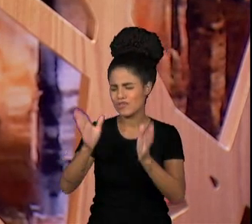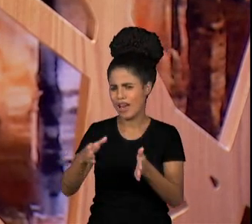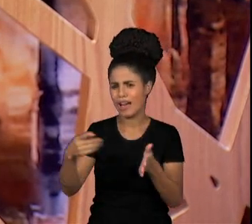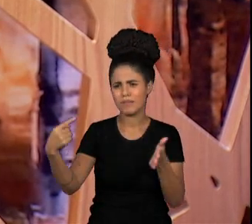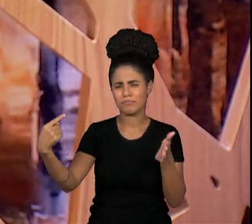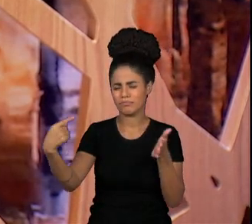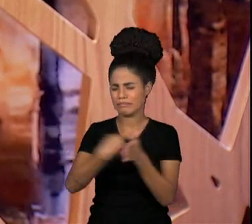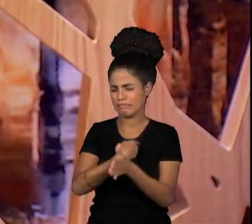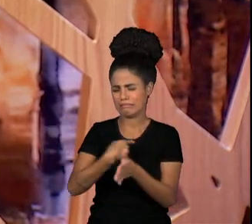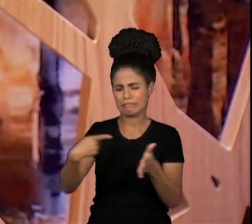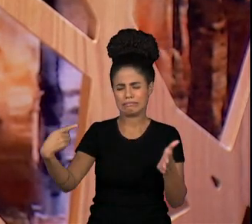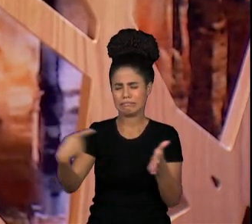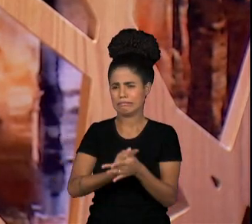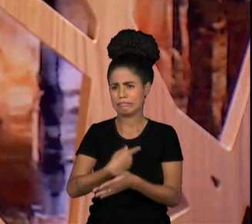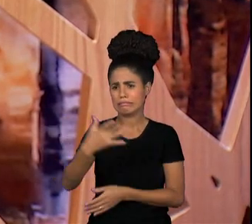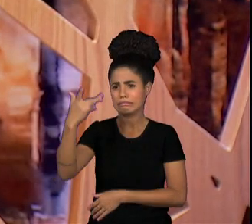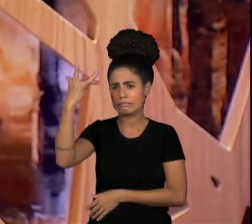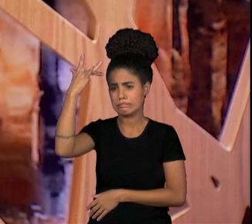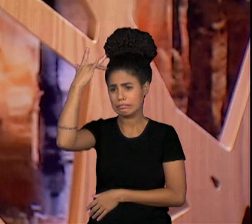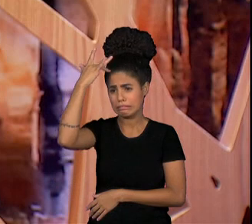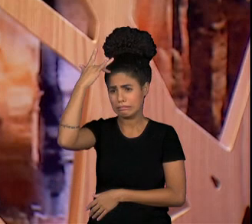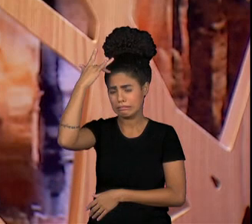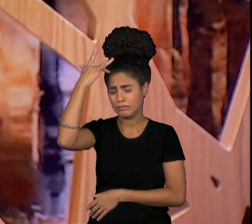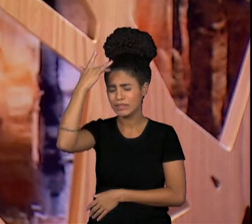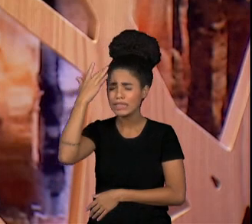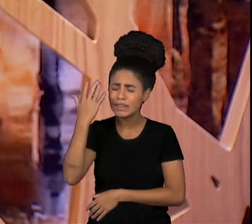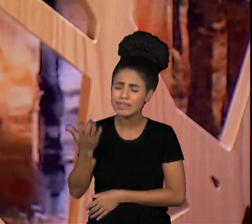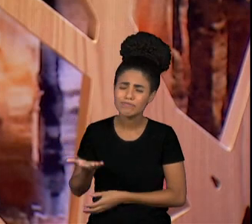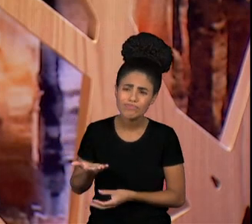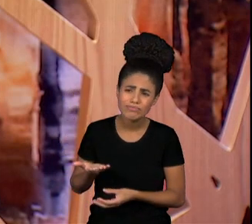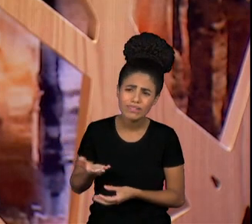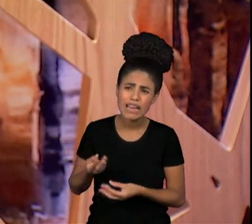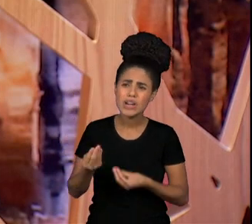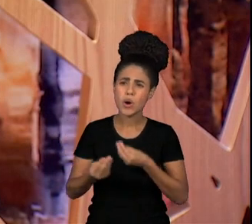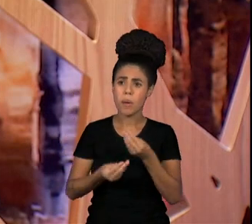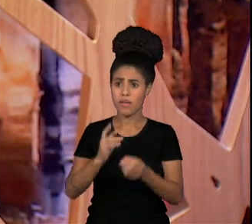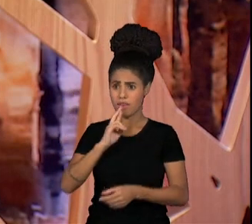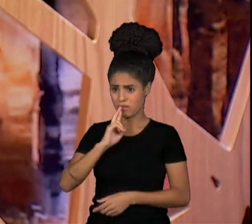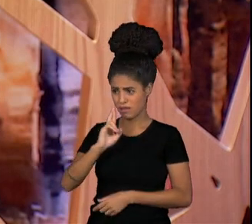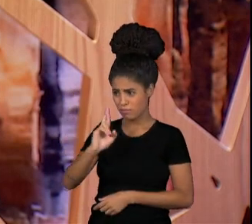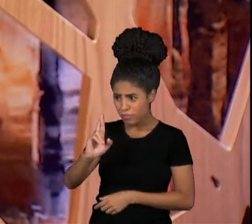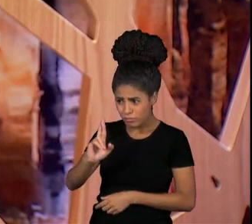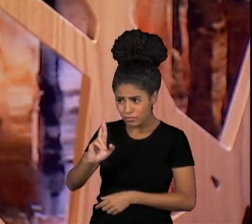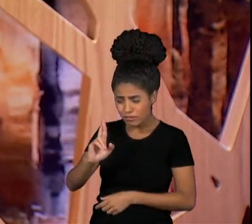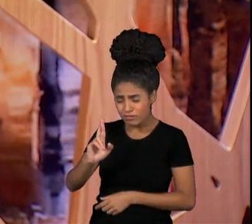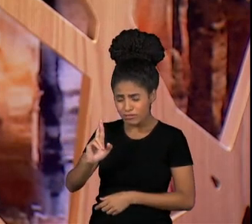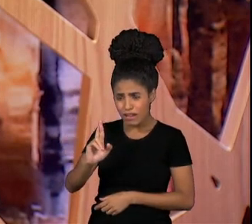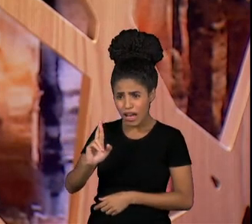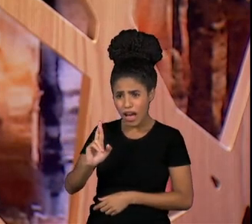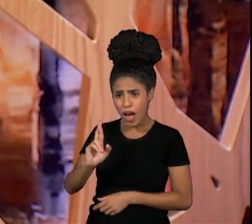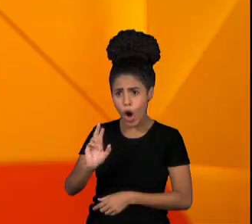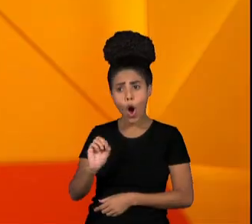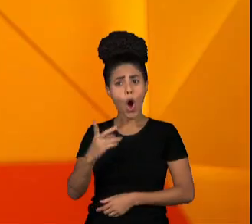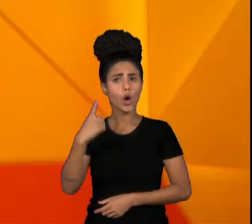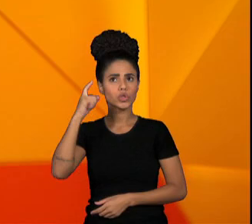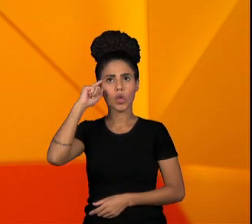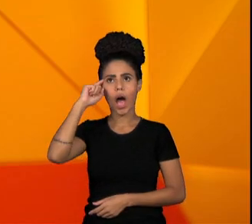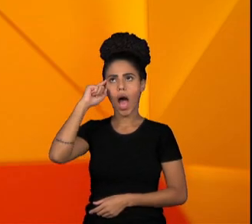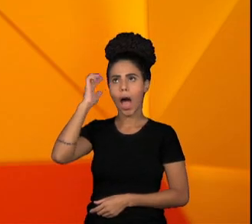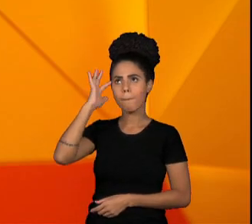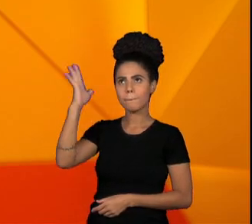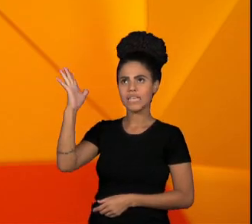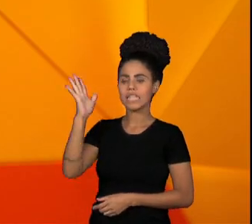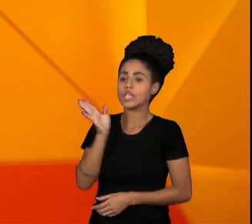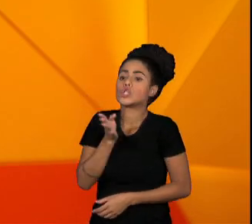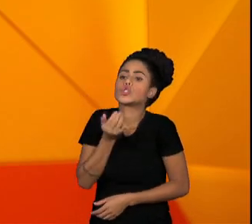perguntas realmente absurdas, algumas que você fica assim, isso é para eu responder ou foi só falou alto, sabe? Pensou alto, É um não